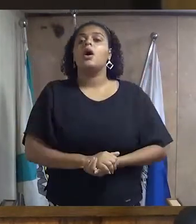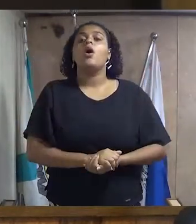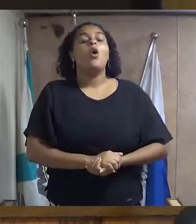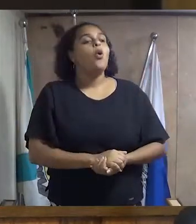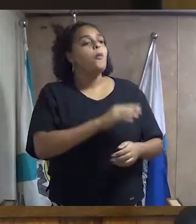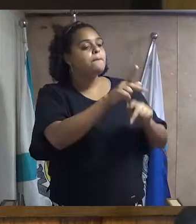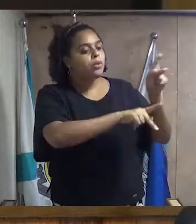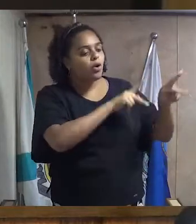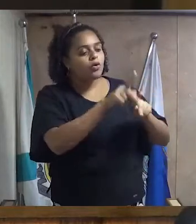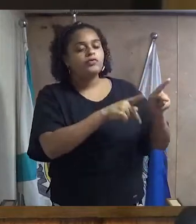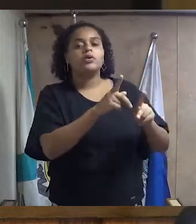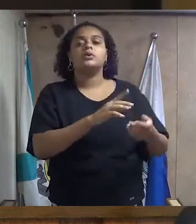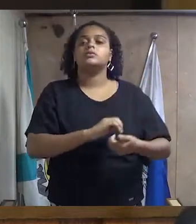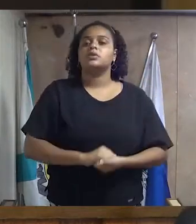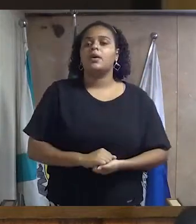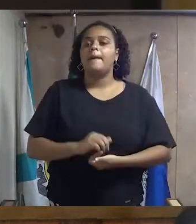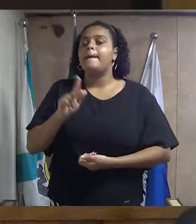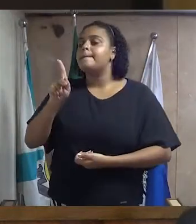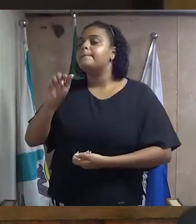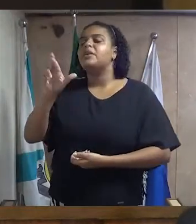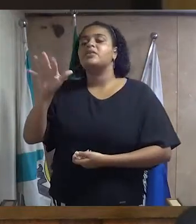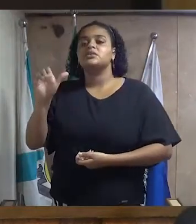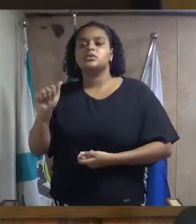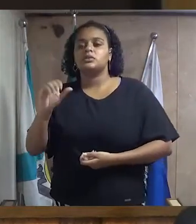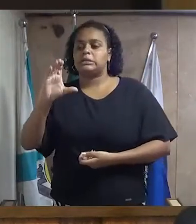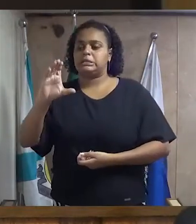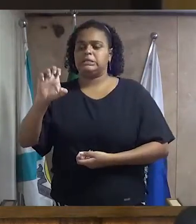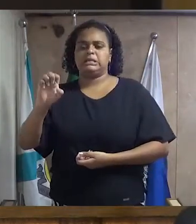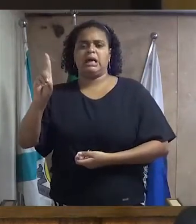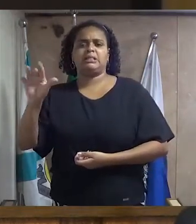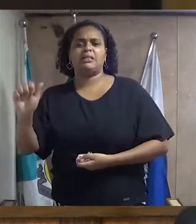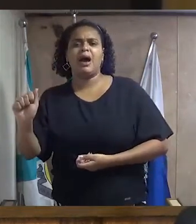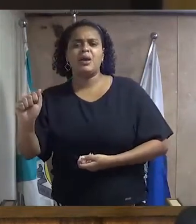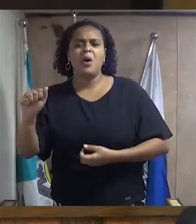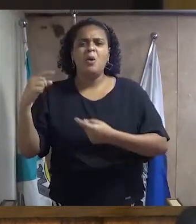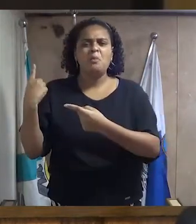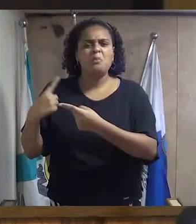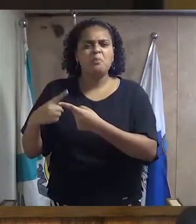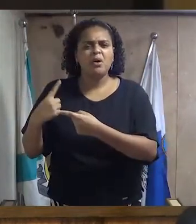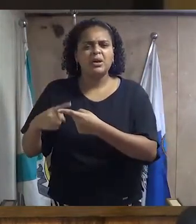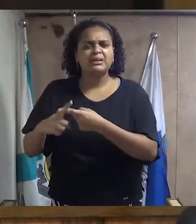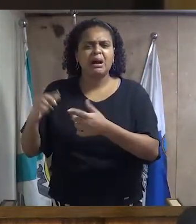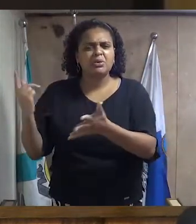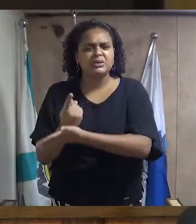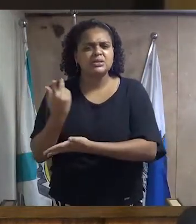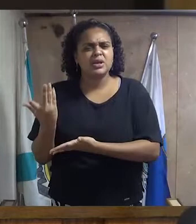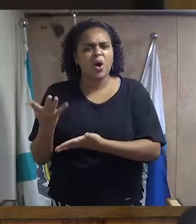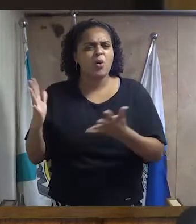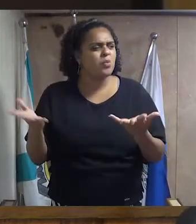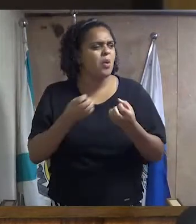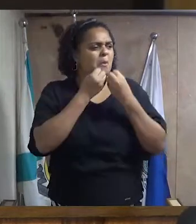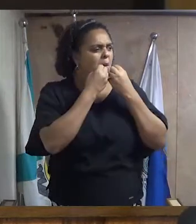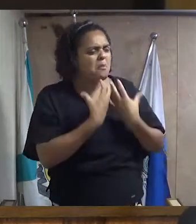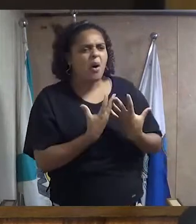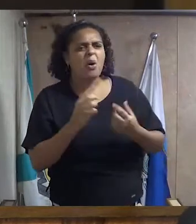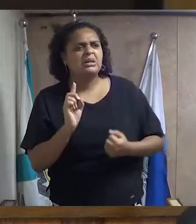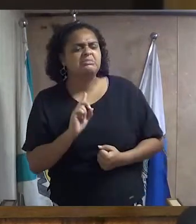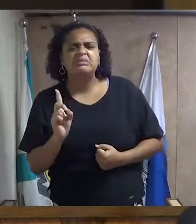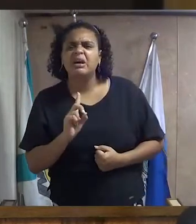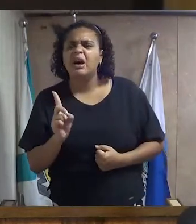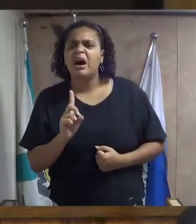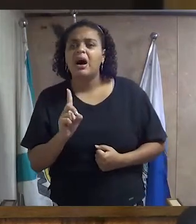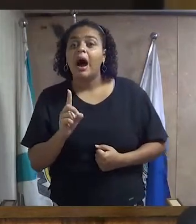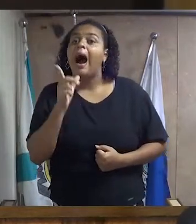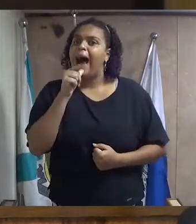lado da privatização da SEDAI por conta do descaso que está acontecendo hoje. E não vai ser uma boa, não. Essa água